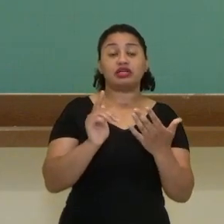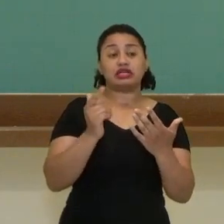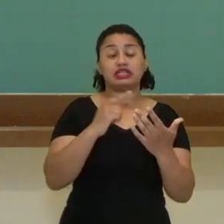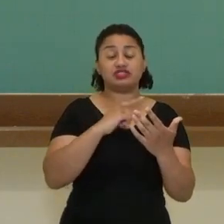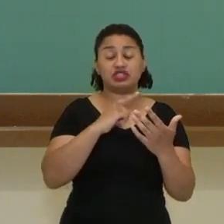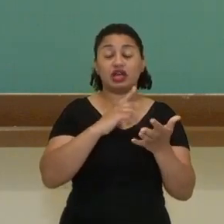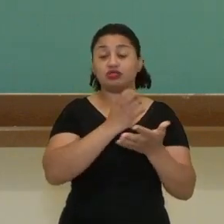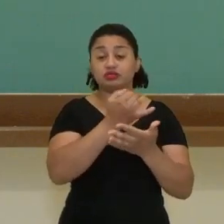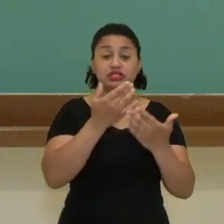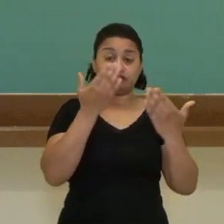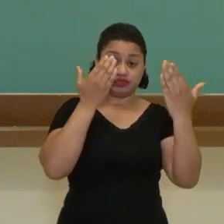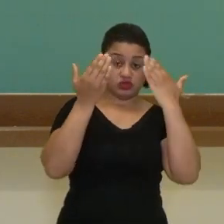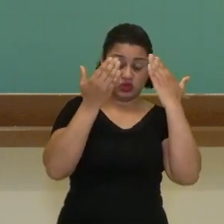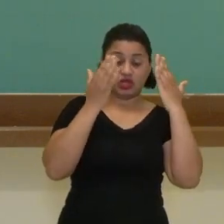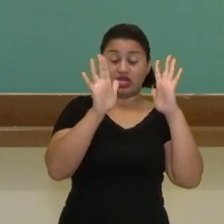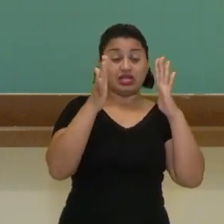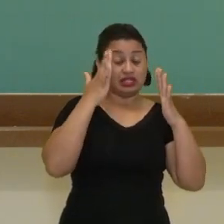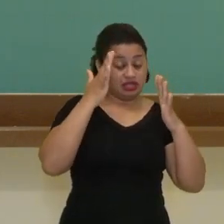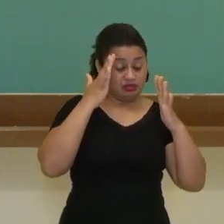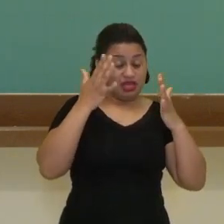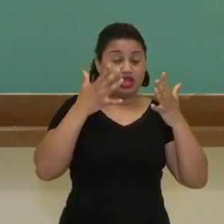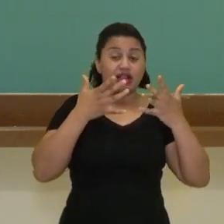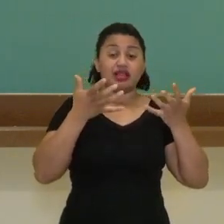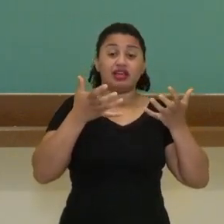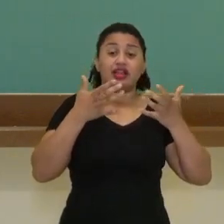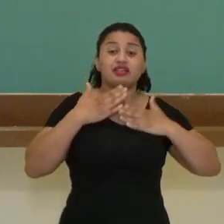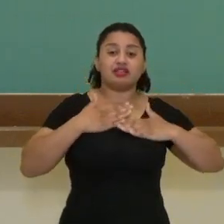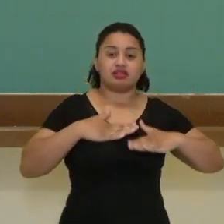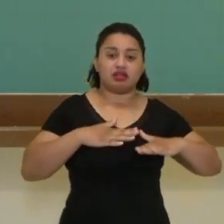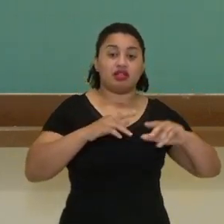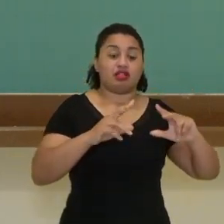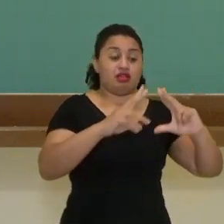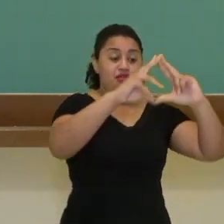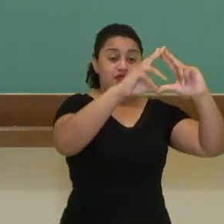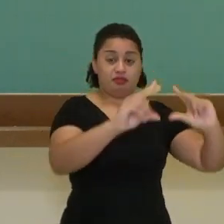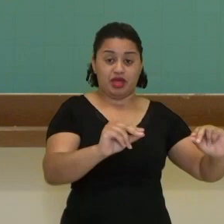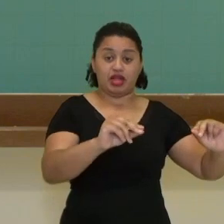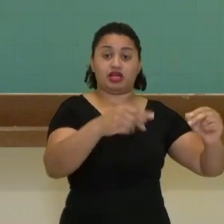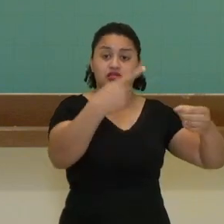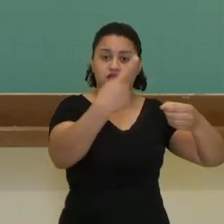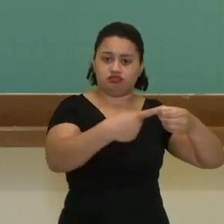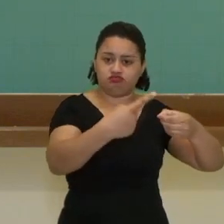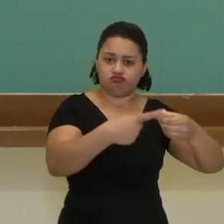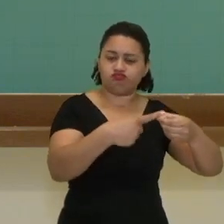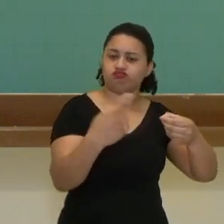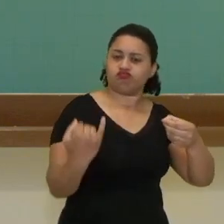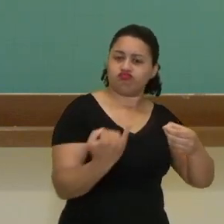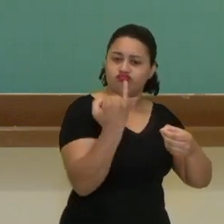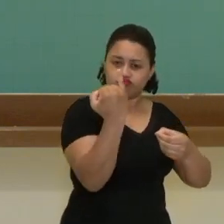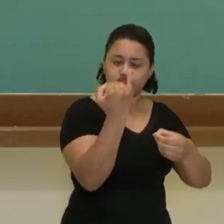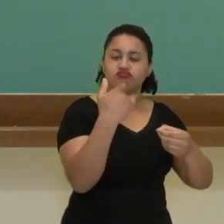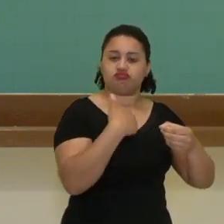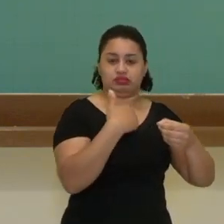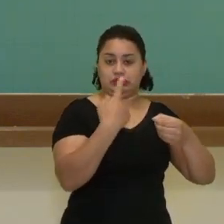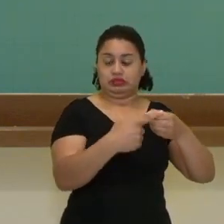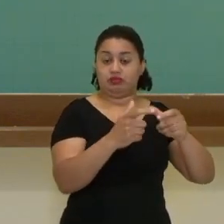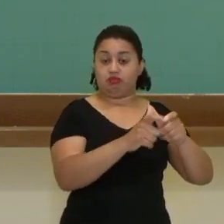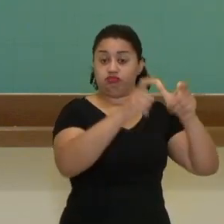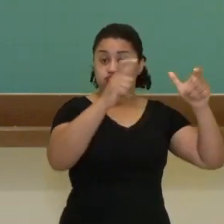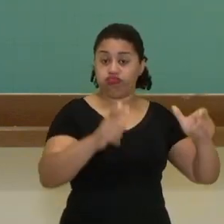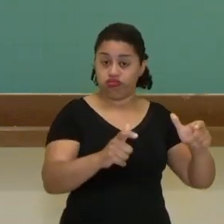queria tranquilidade. E a vida parisiense, que é uma grande capital, né, uma metrópole muito